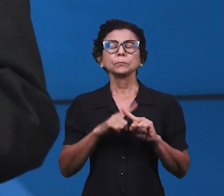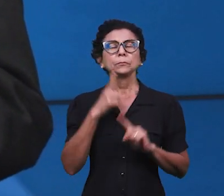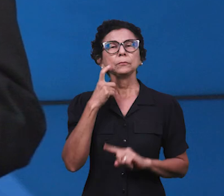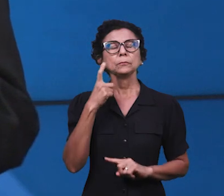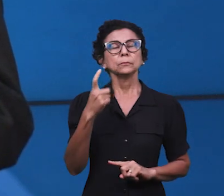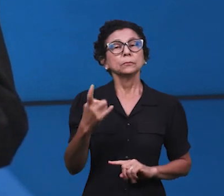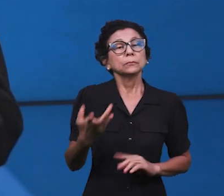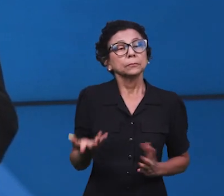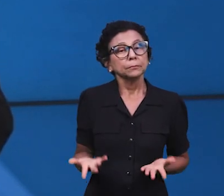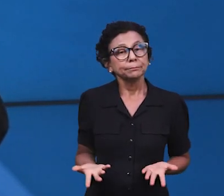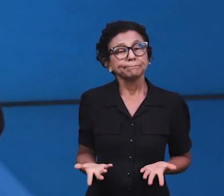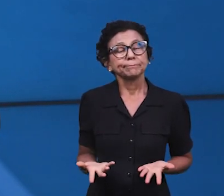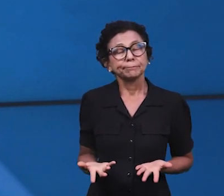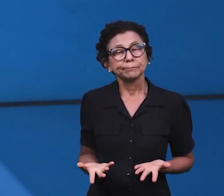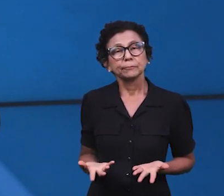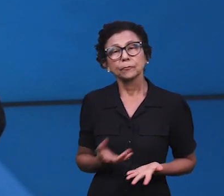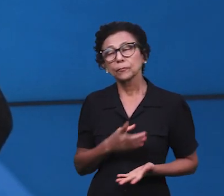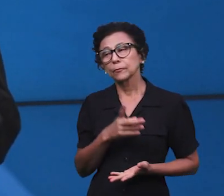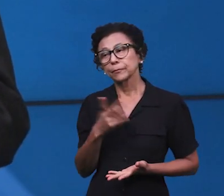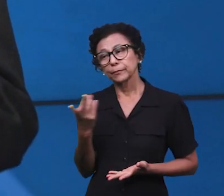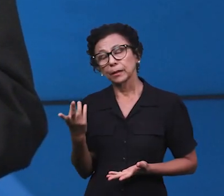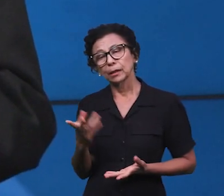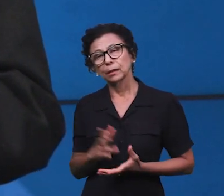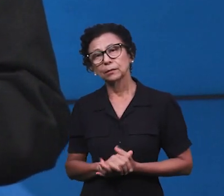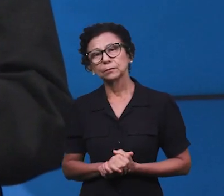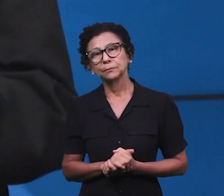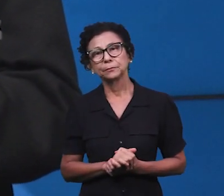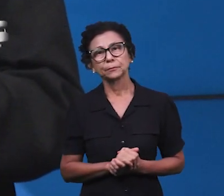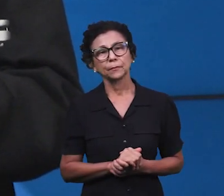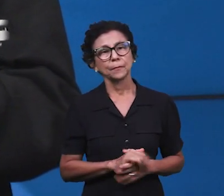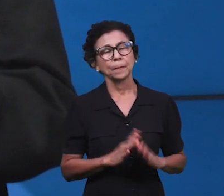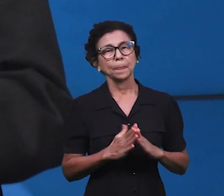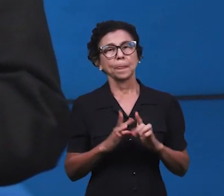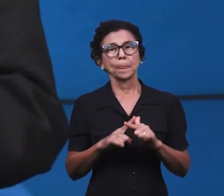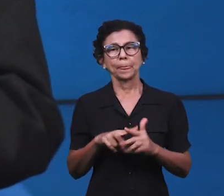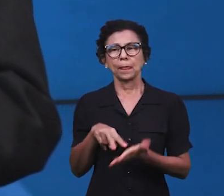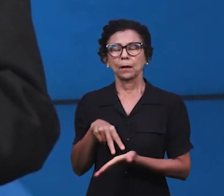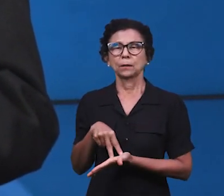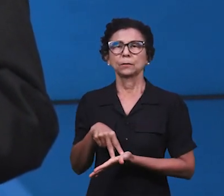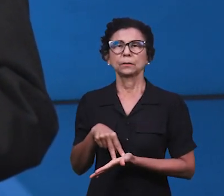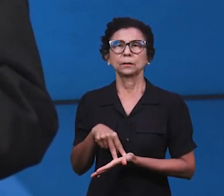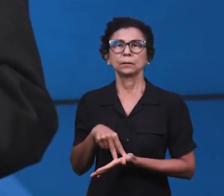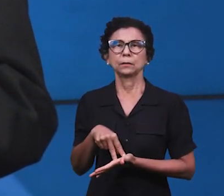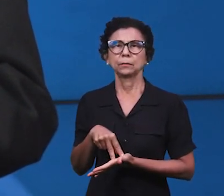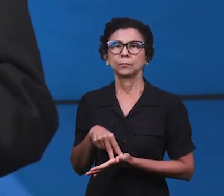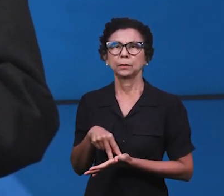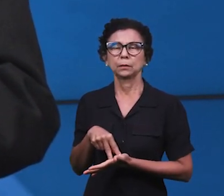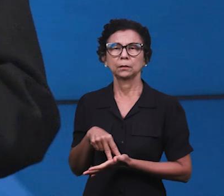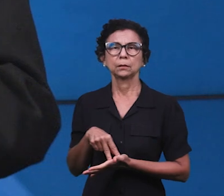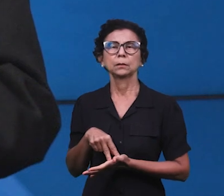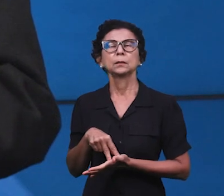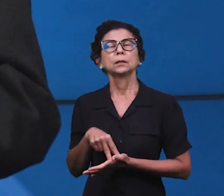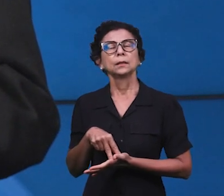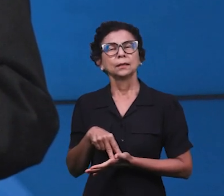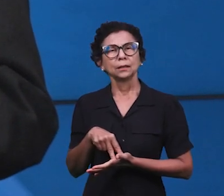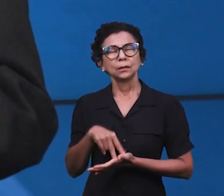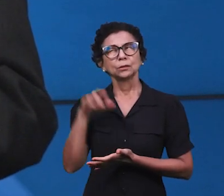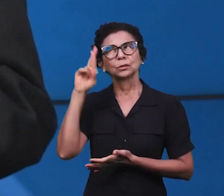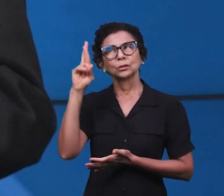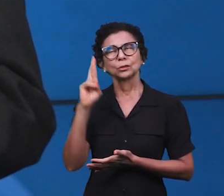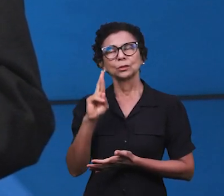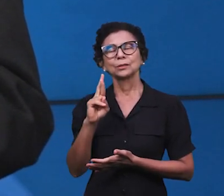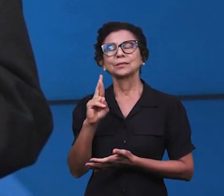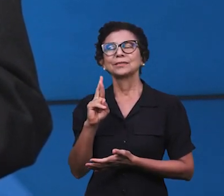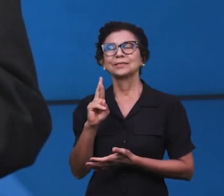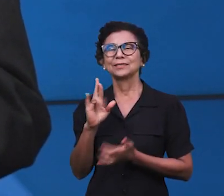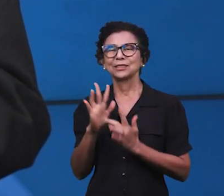é que apesar disso, como você mesmo afirma, né, a igreja permaneceu firme e ela sempre foi elogiada pelo Senhor Jesus.